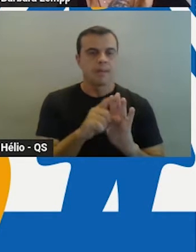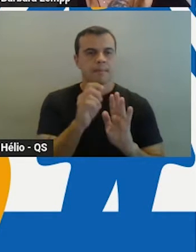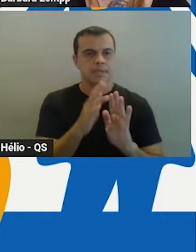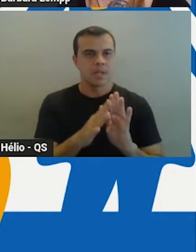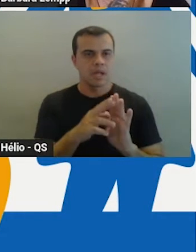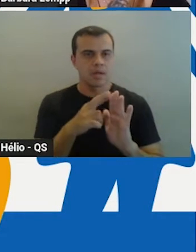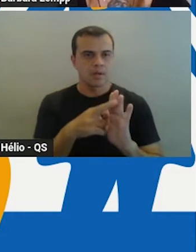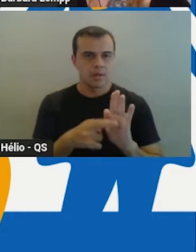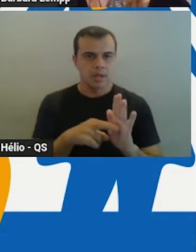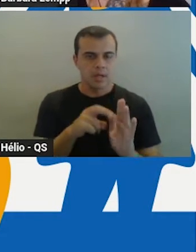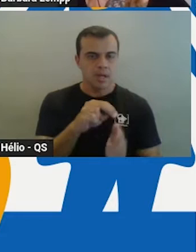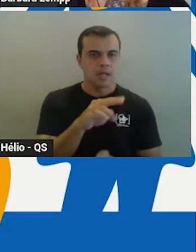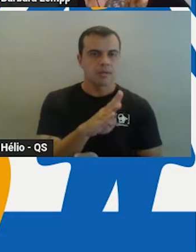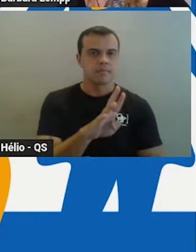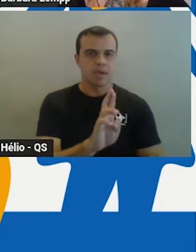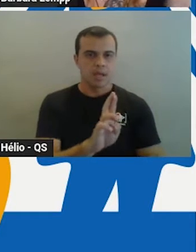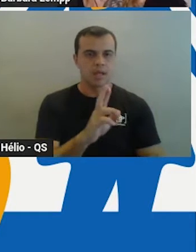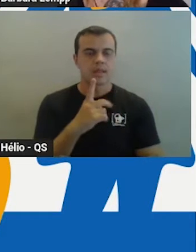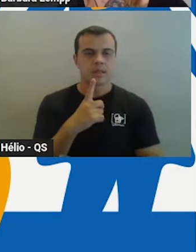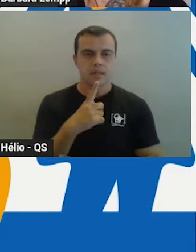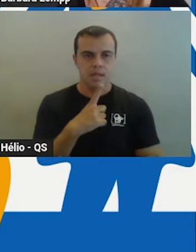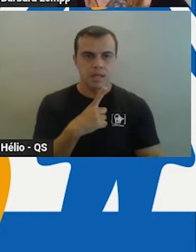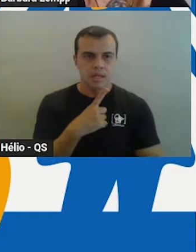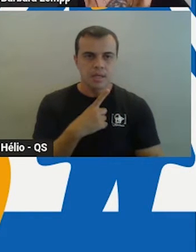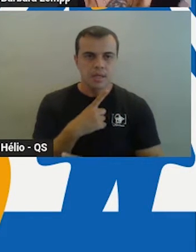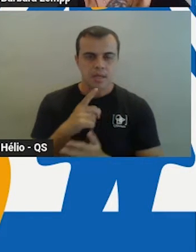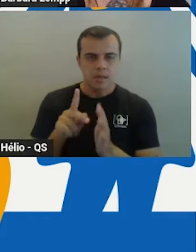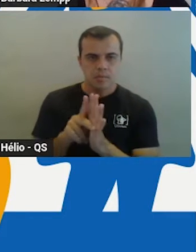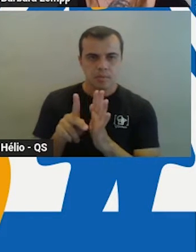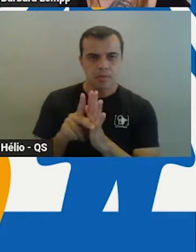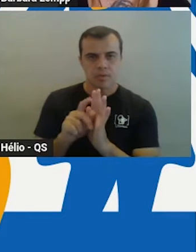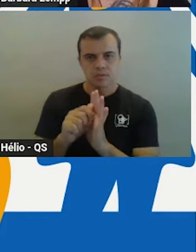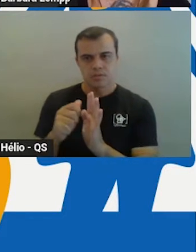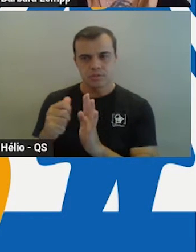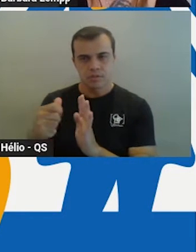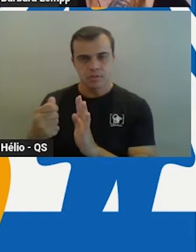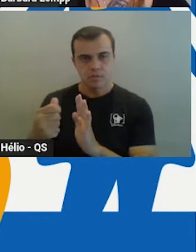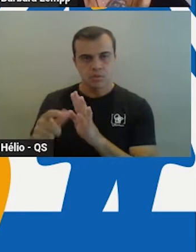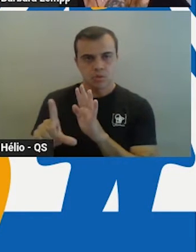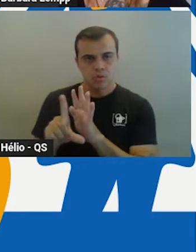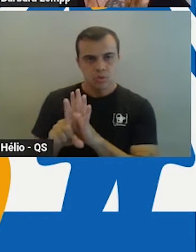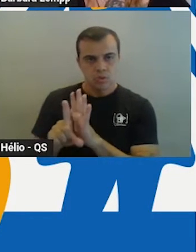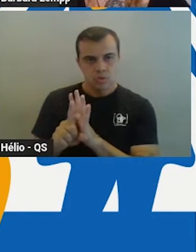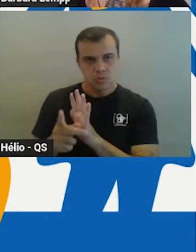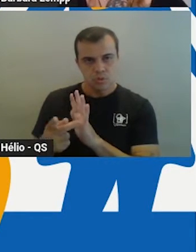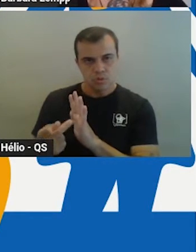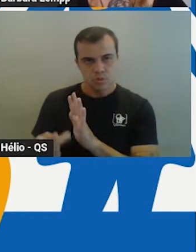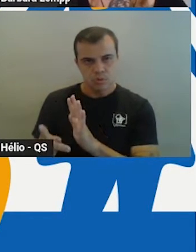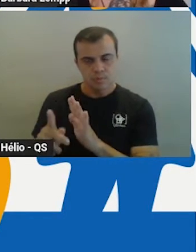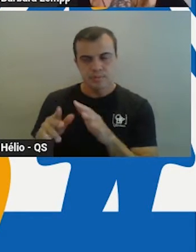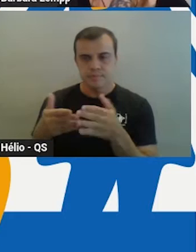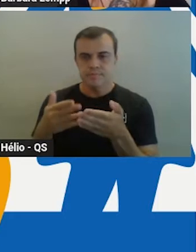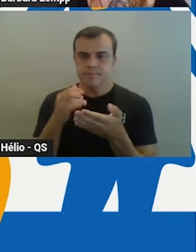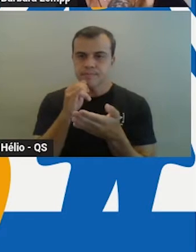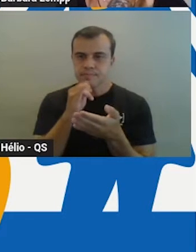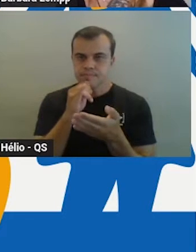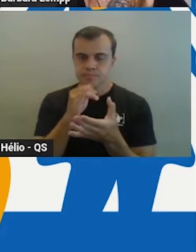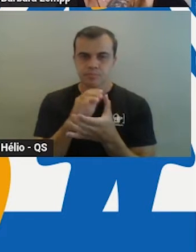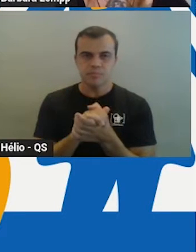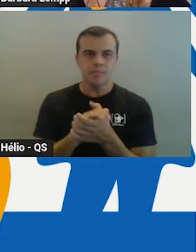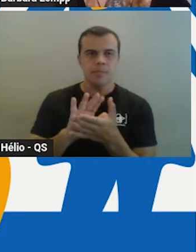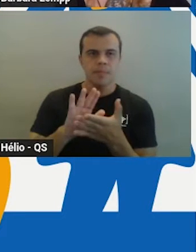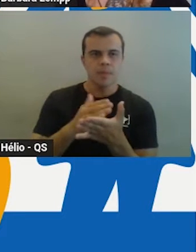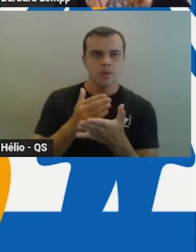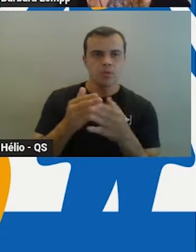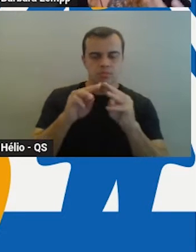que é a NBR, tem a criada, que é pela Associação de Normas Técnicas. Então, por exemplo, em algum